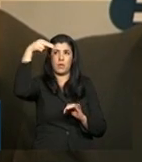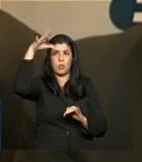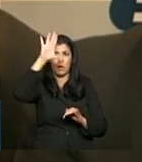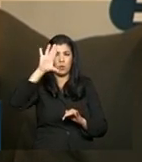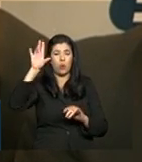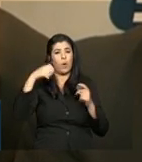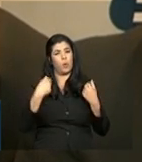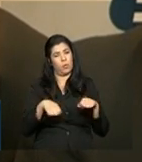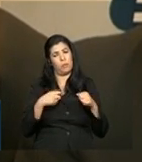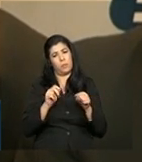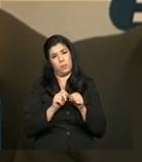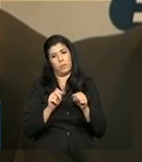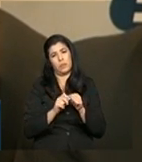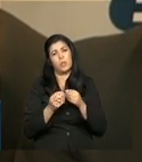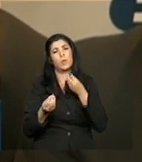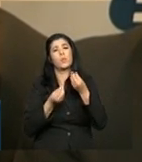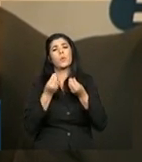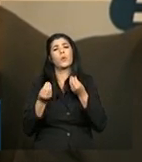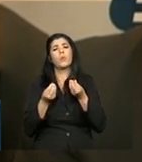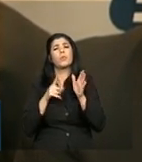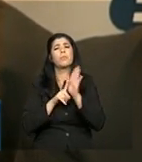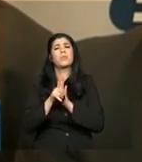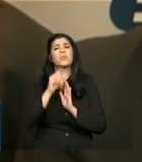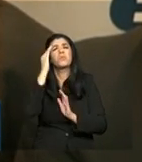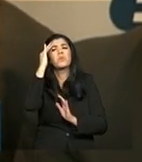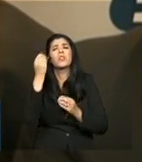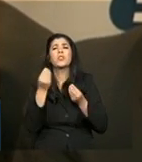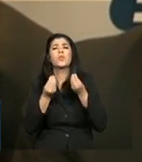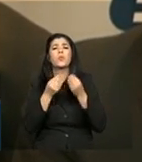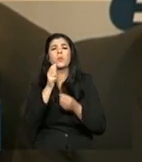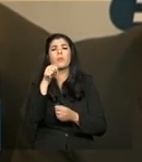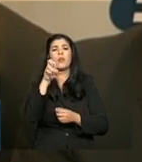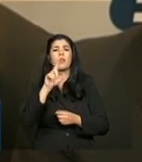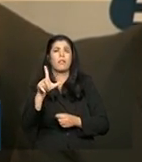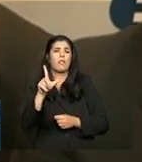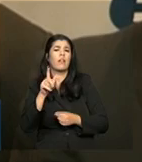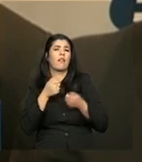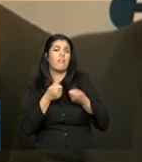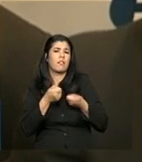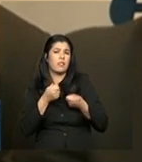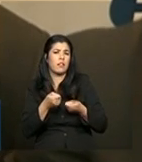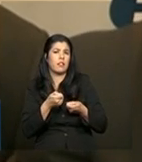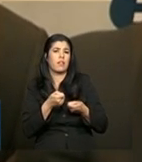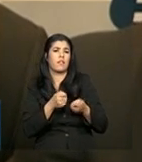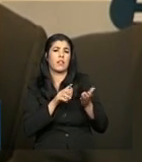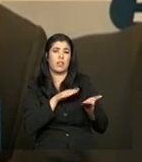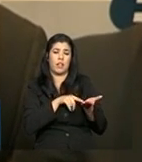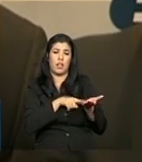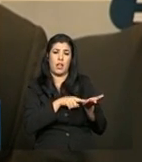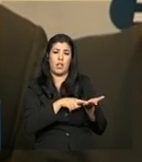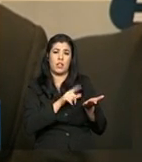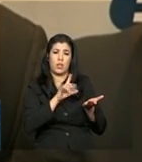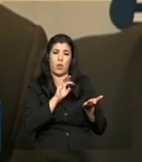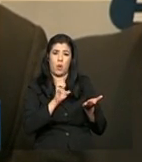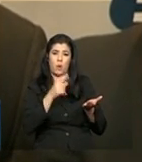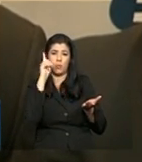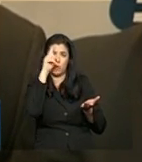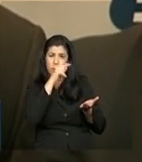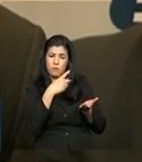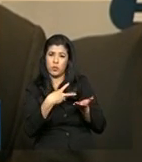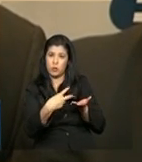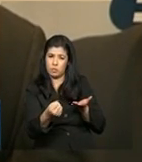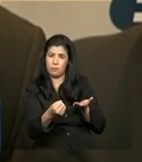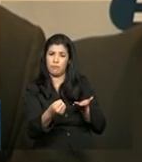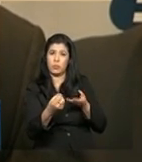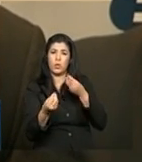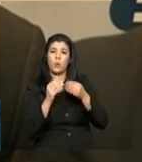fazer. Como é que, eu ainda não consegui entender como é que a ANEEL vai tentar fazer com que esses lotes passem a ser atrativos nos próximos leilões.